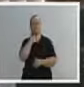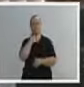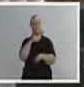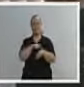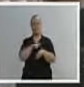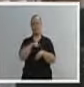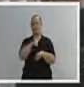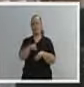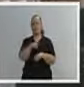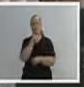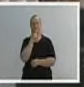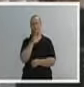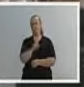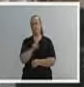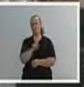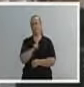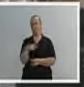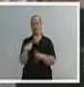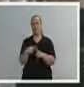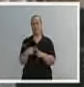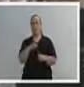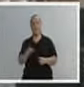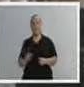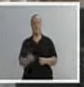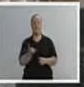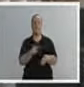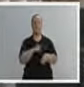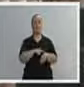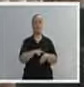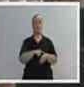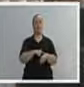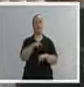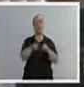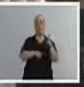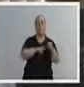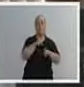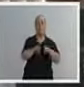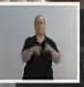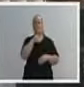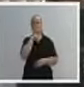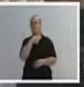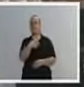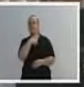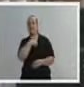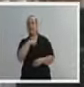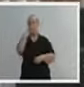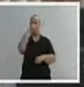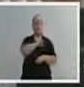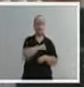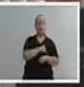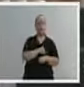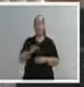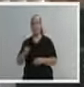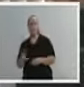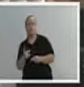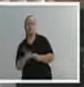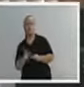se aproveitaram daquele momento onde o povo brasileiro, comovido com o acidente envolvendo a Chapecoense.